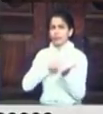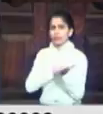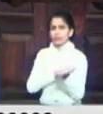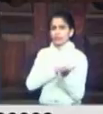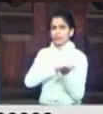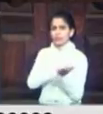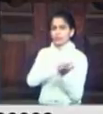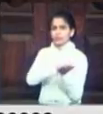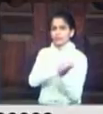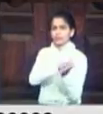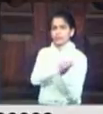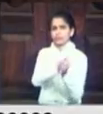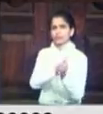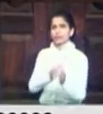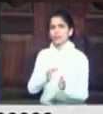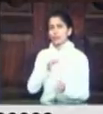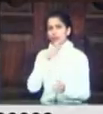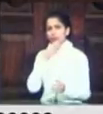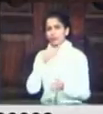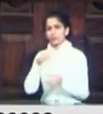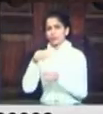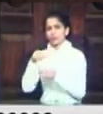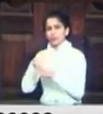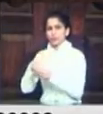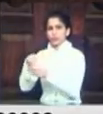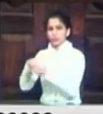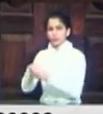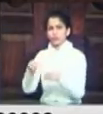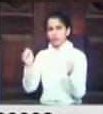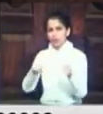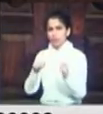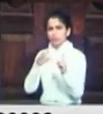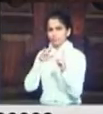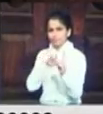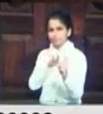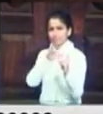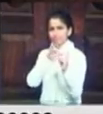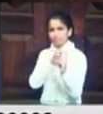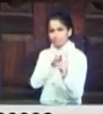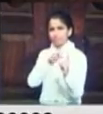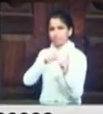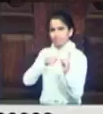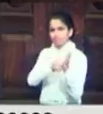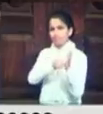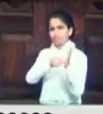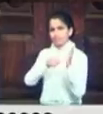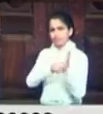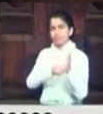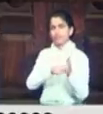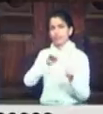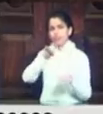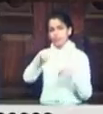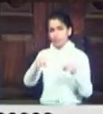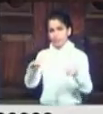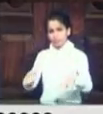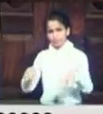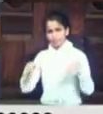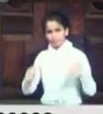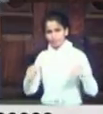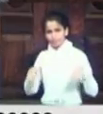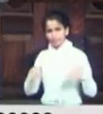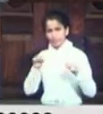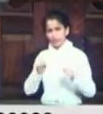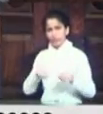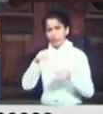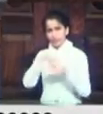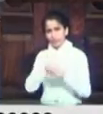Conhecer o voto nas comissões é para pressionar, para quando chegar o voto no plenário. Mas